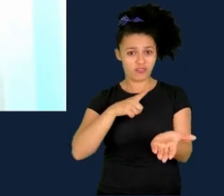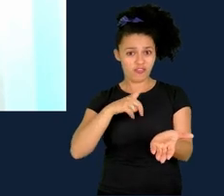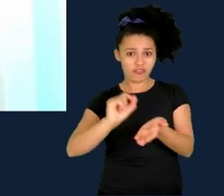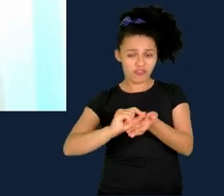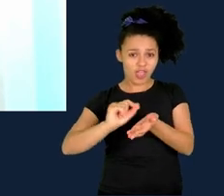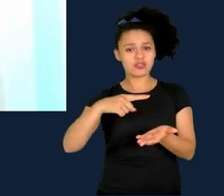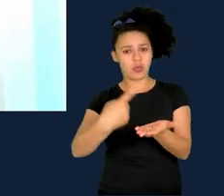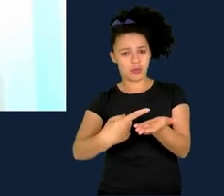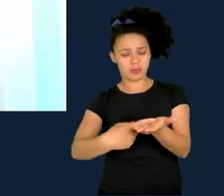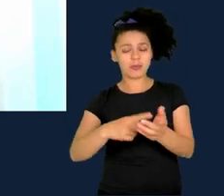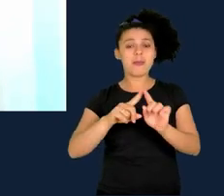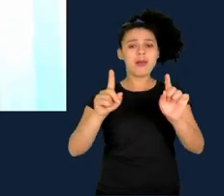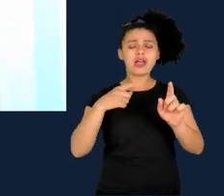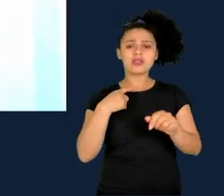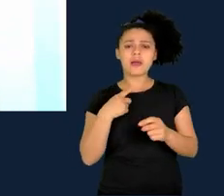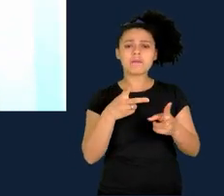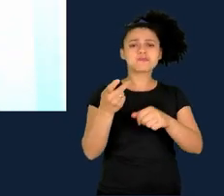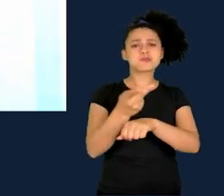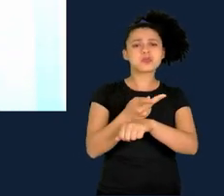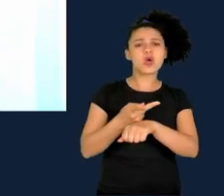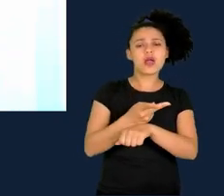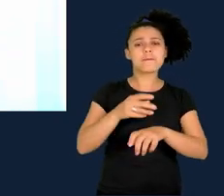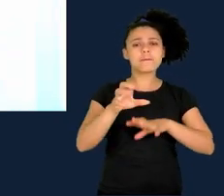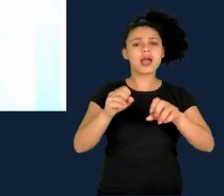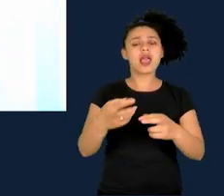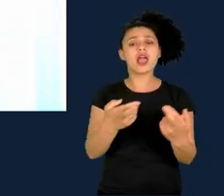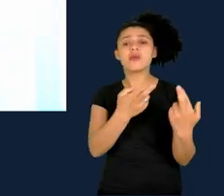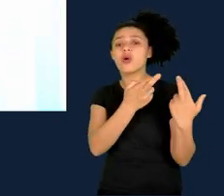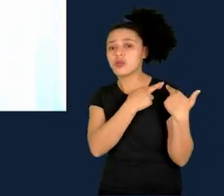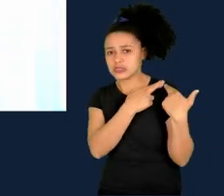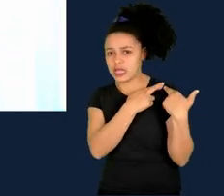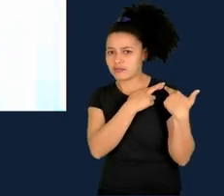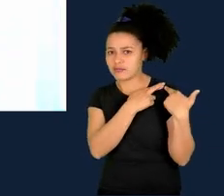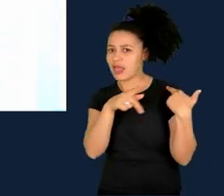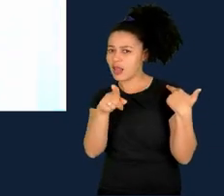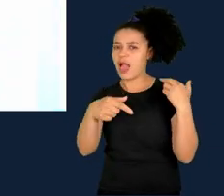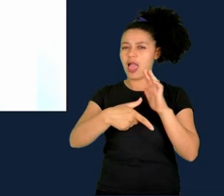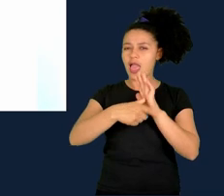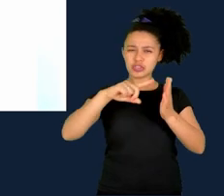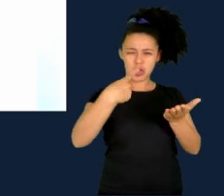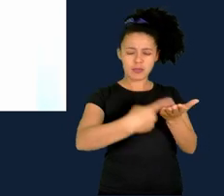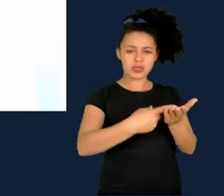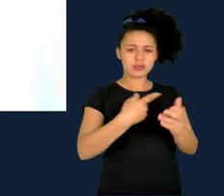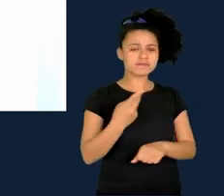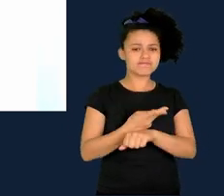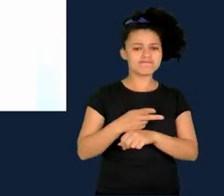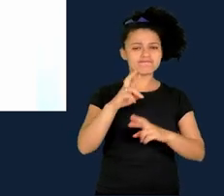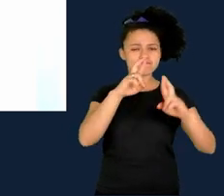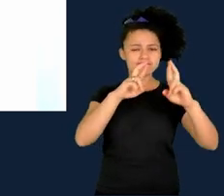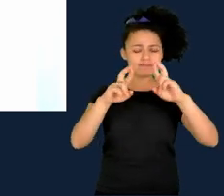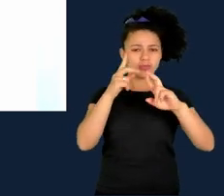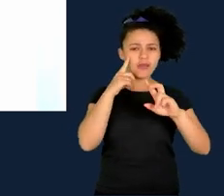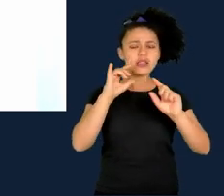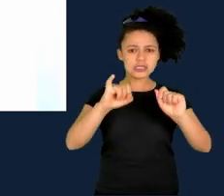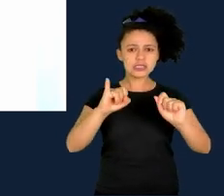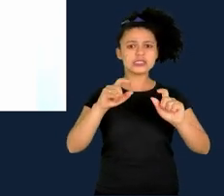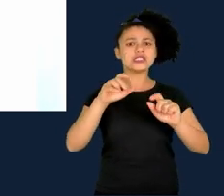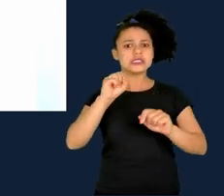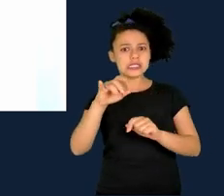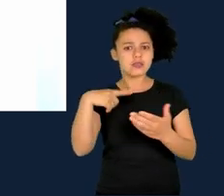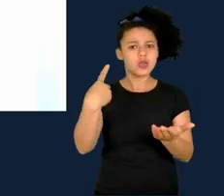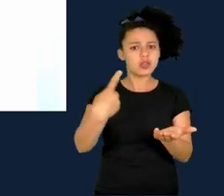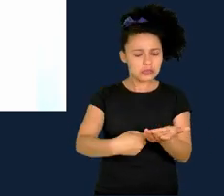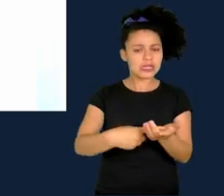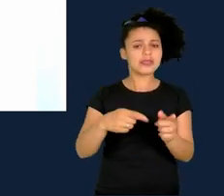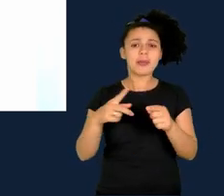quando buscamos responsabilização para esses compromissos e realmente cortar essa reduzir